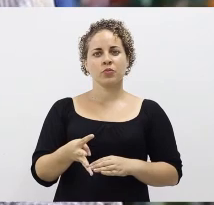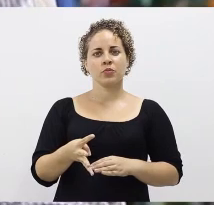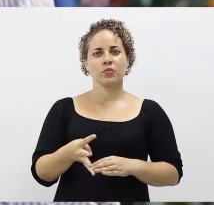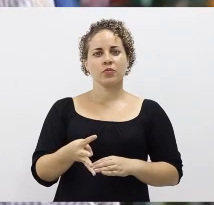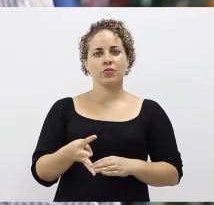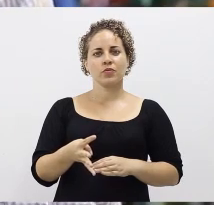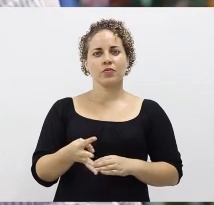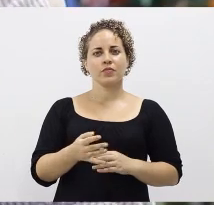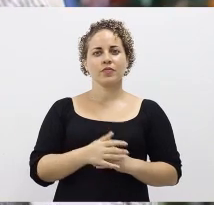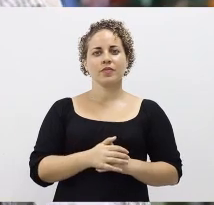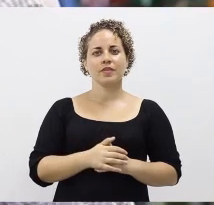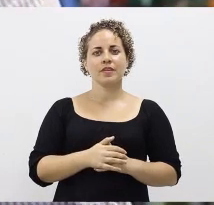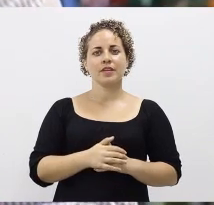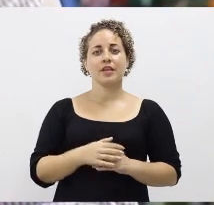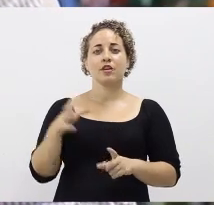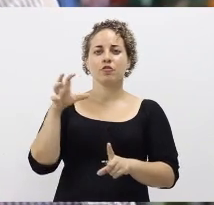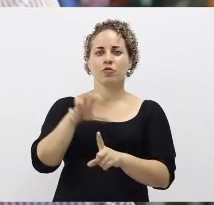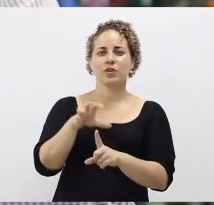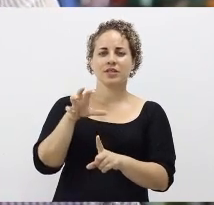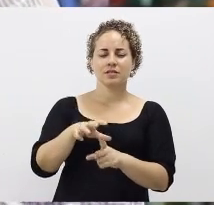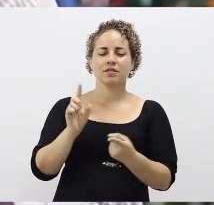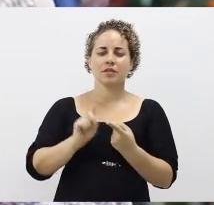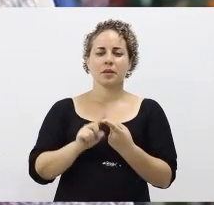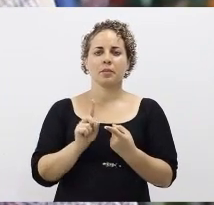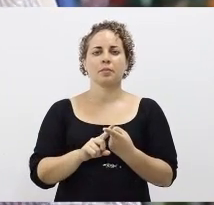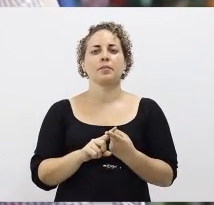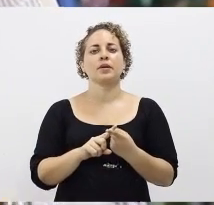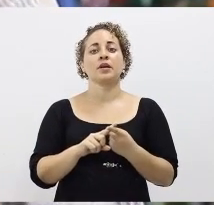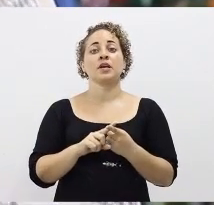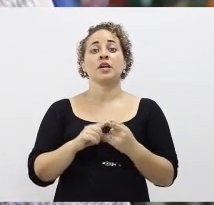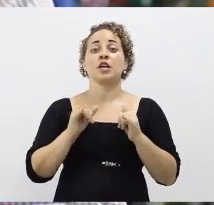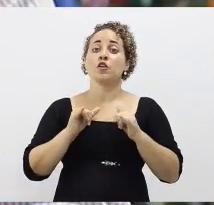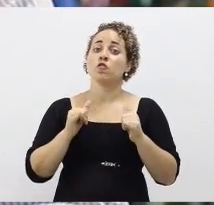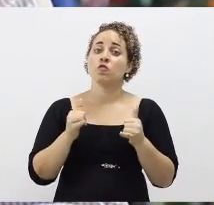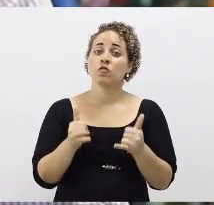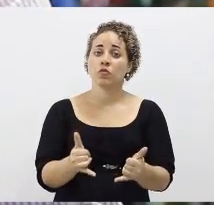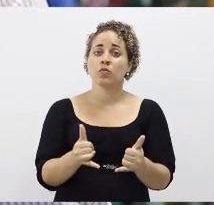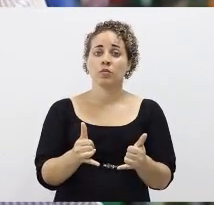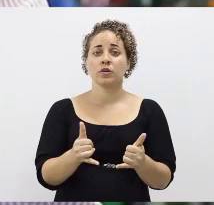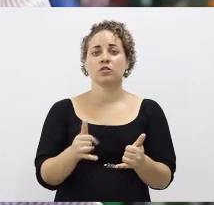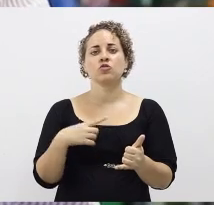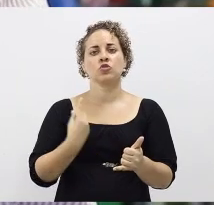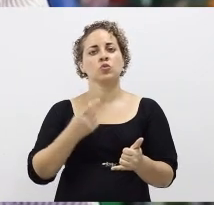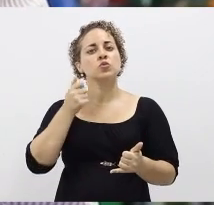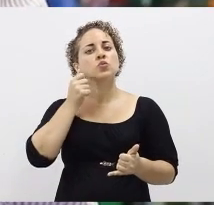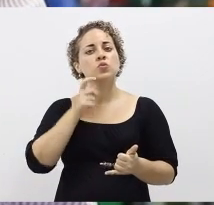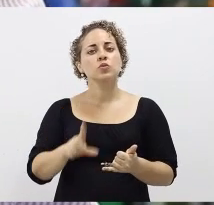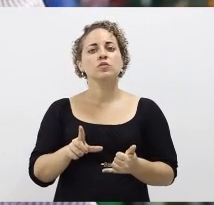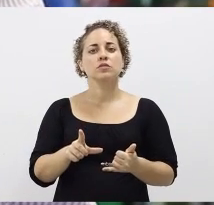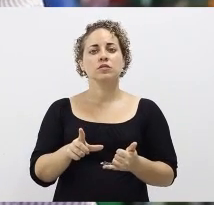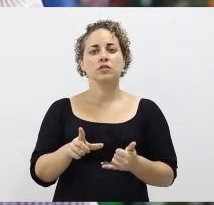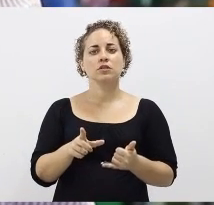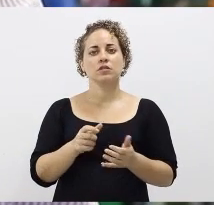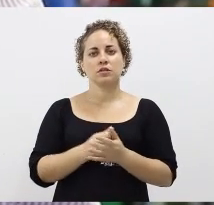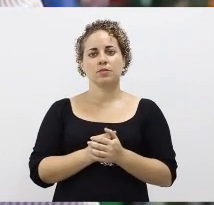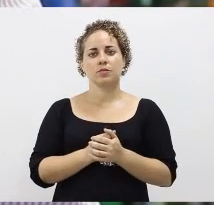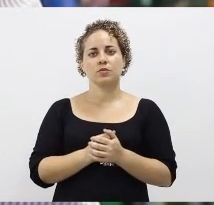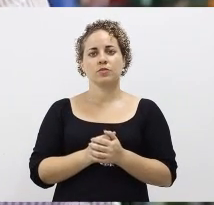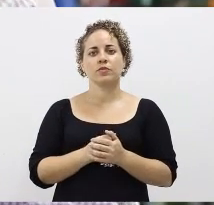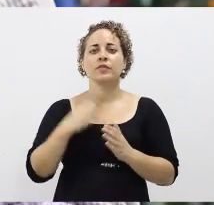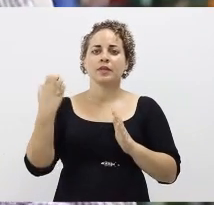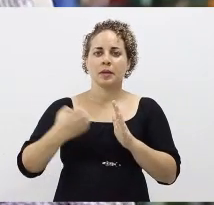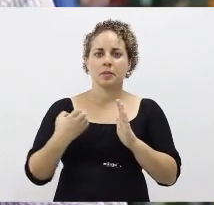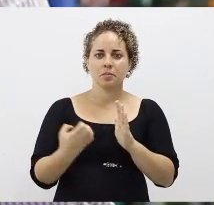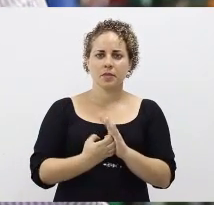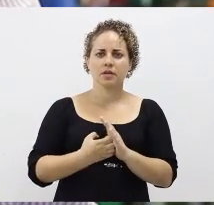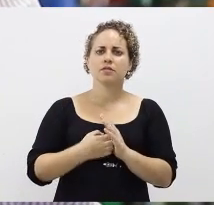totalmente influenciada pela qualidade dos dados e informação que nós conseguimos coletar na